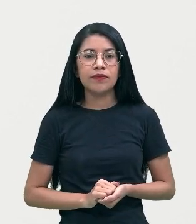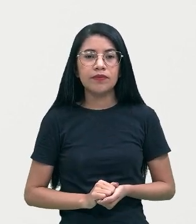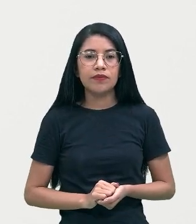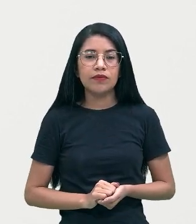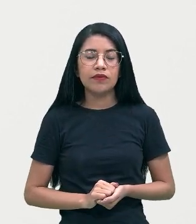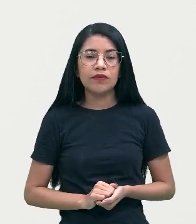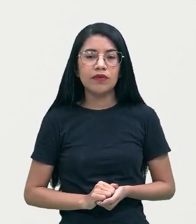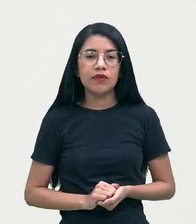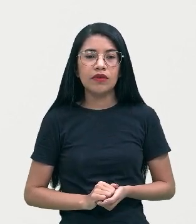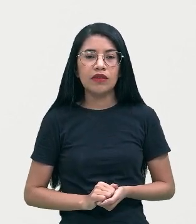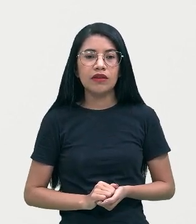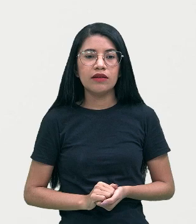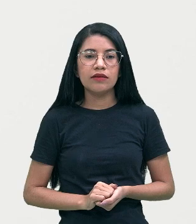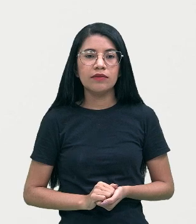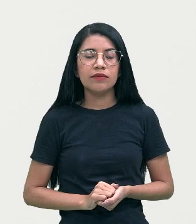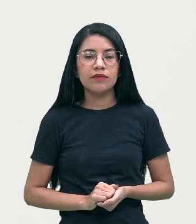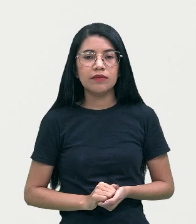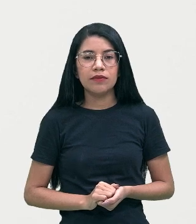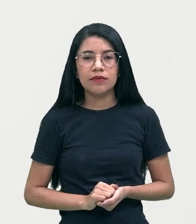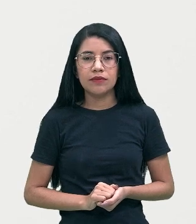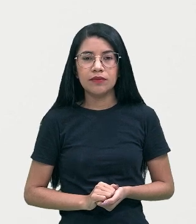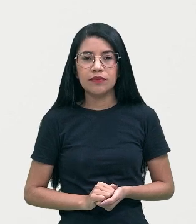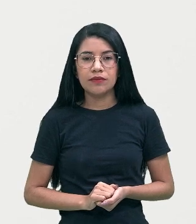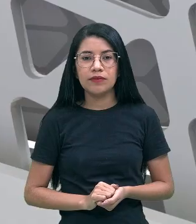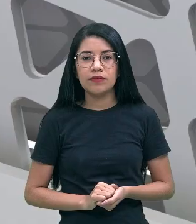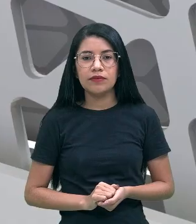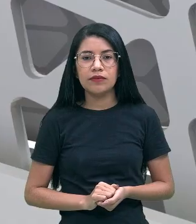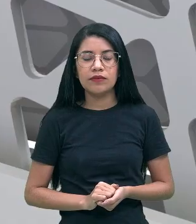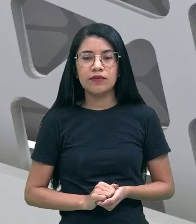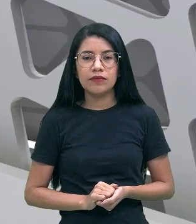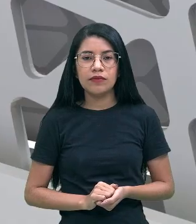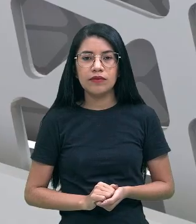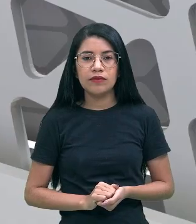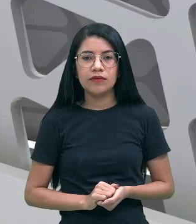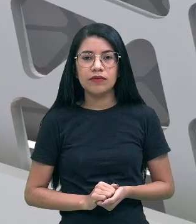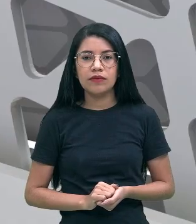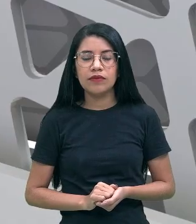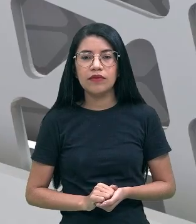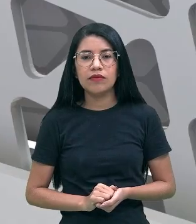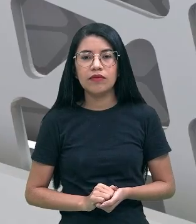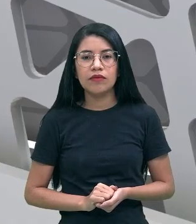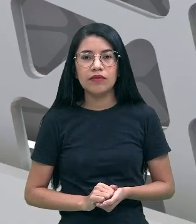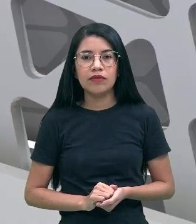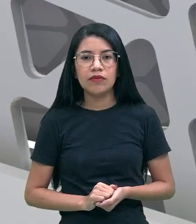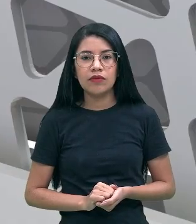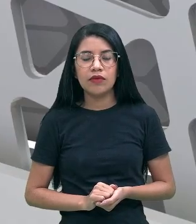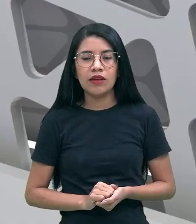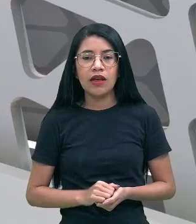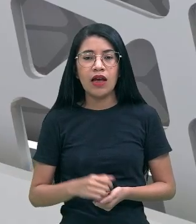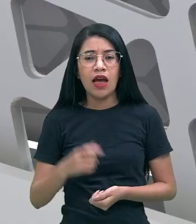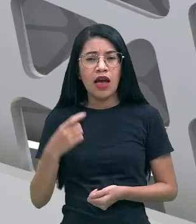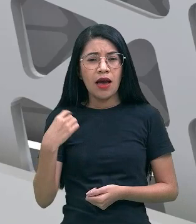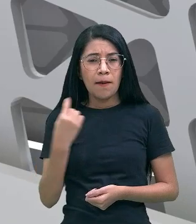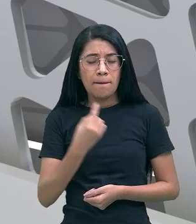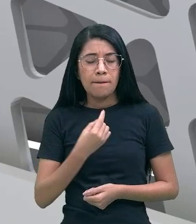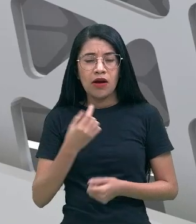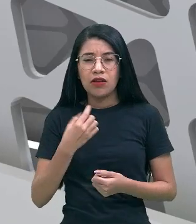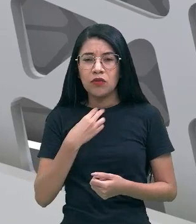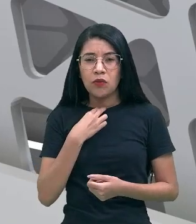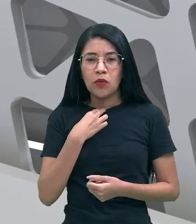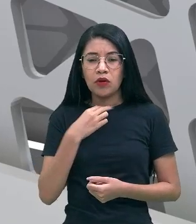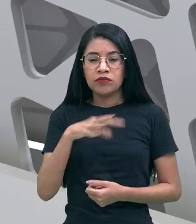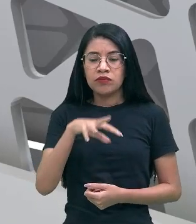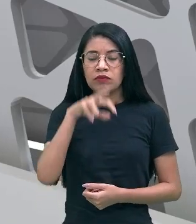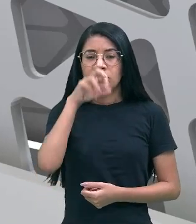aí do monóxido de carbono? É que você, né, que a gente não pode ficar